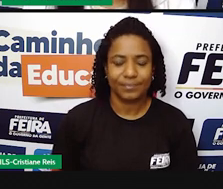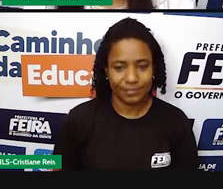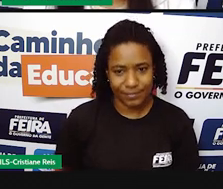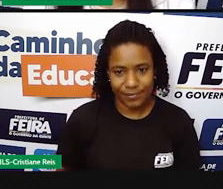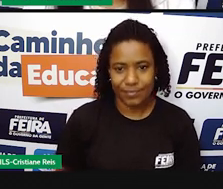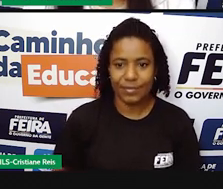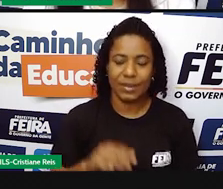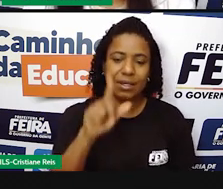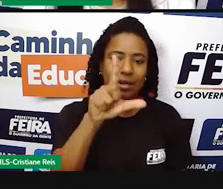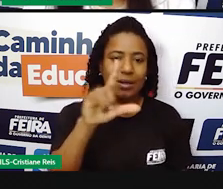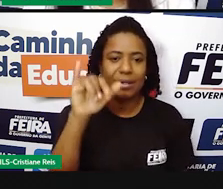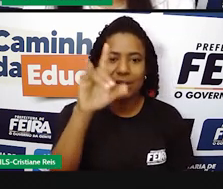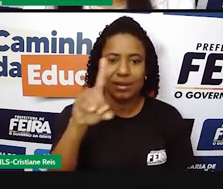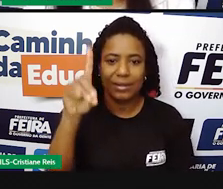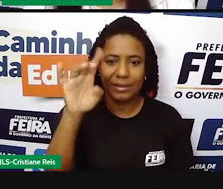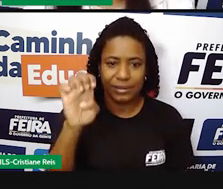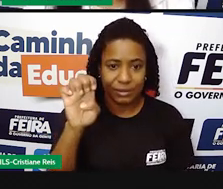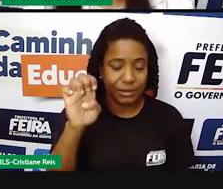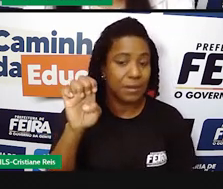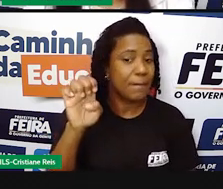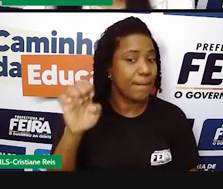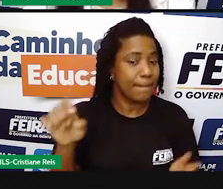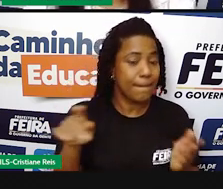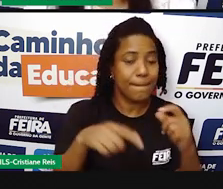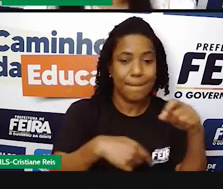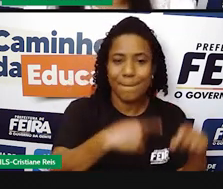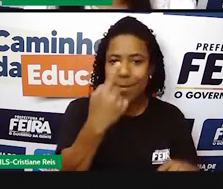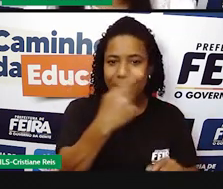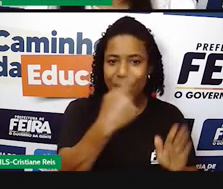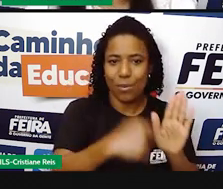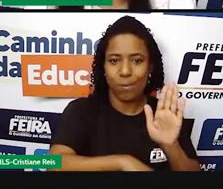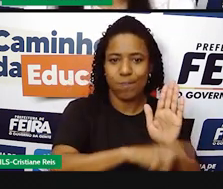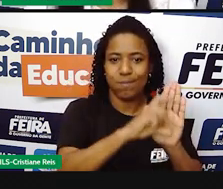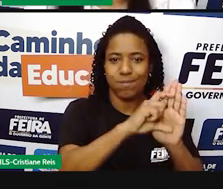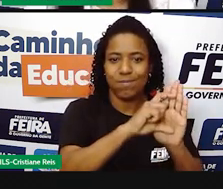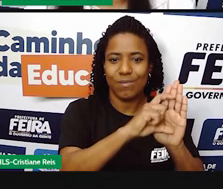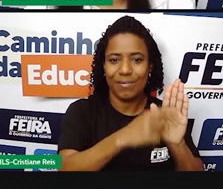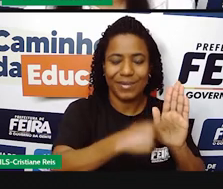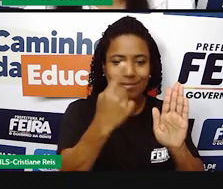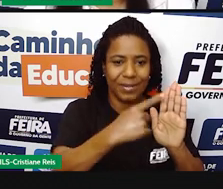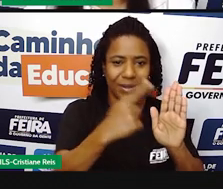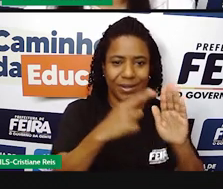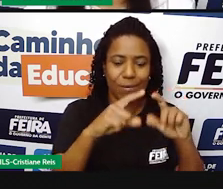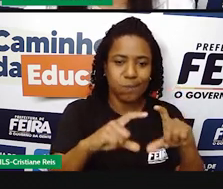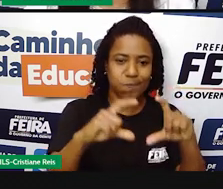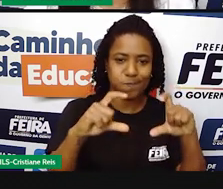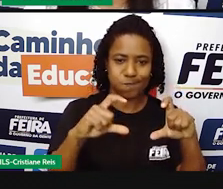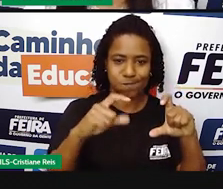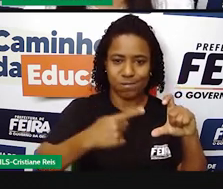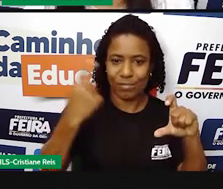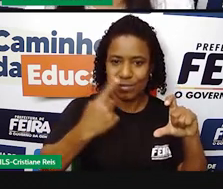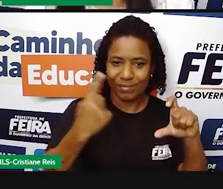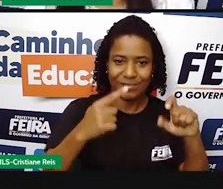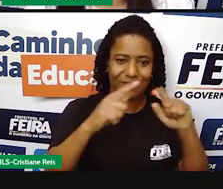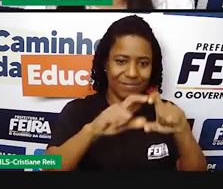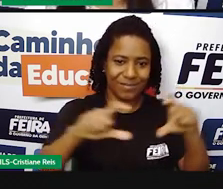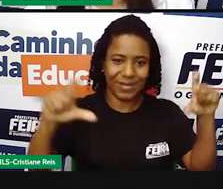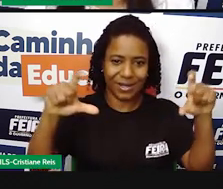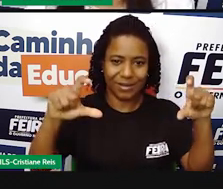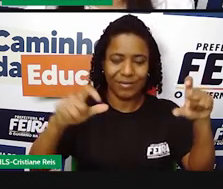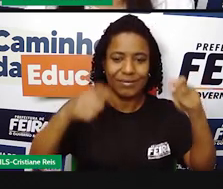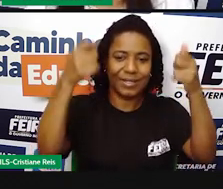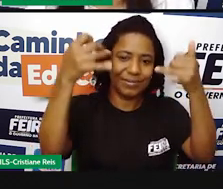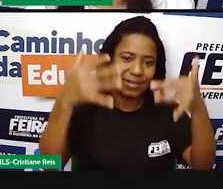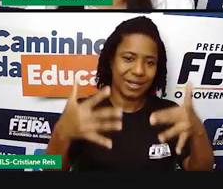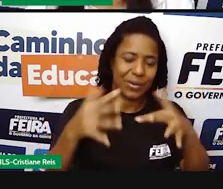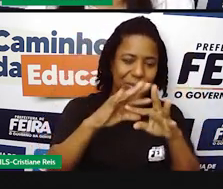é relacionado ao, normalmente ao primeiro parágrafo do texto, né? Tanto da notícia quanto da reportagem, que é trazer